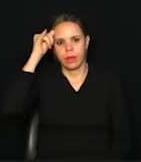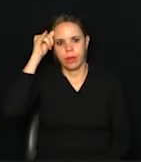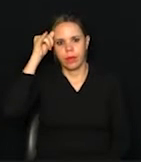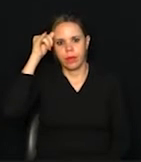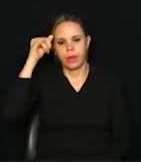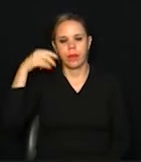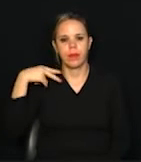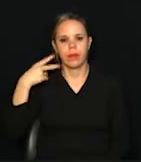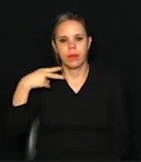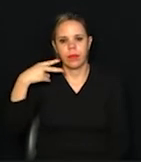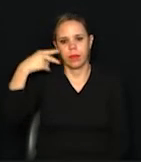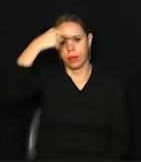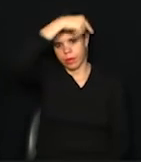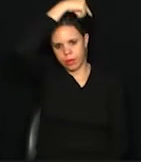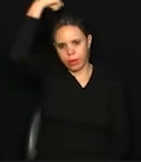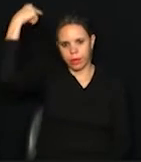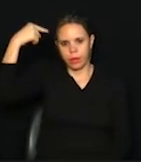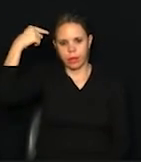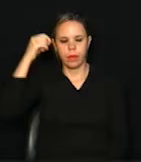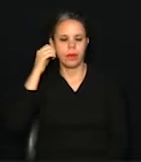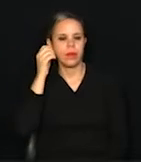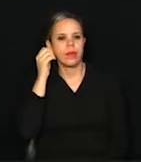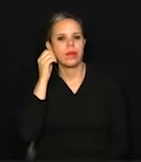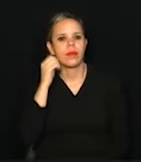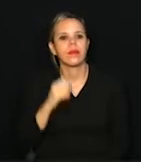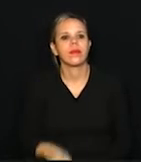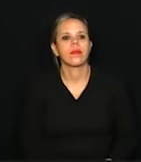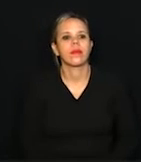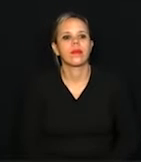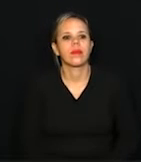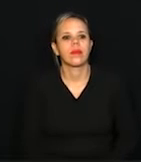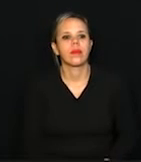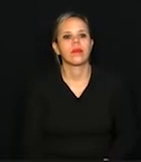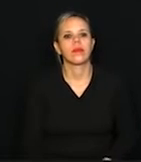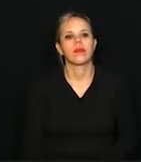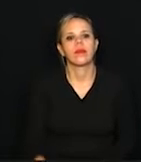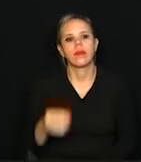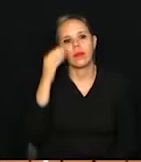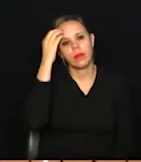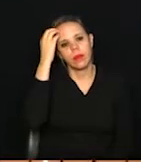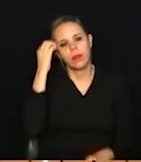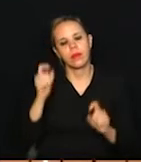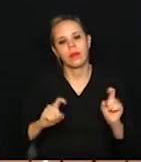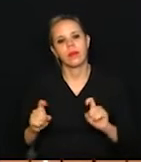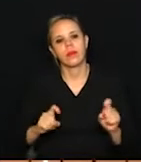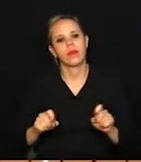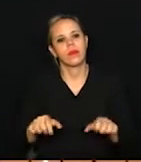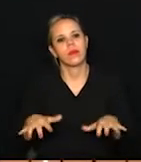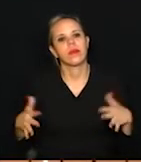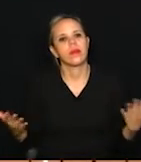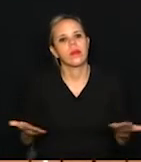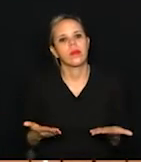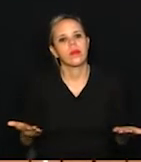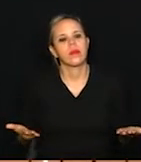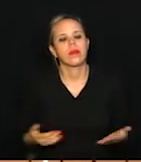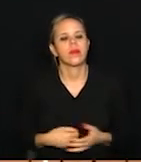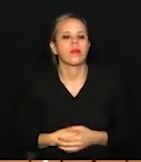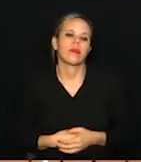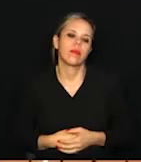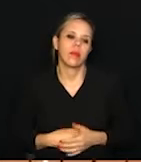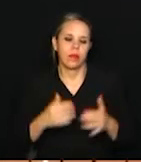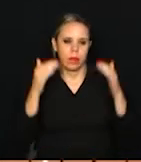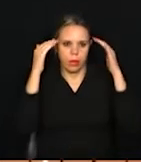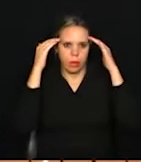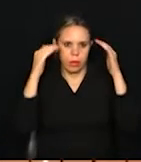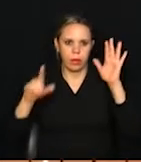Gaspar e o vereador Paulo Búfalo. A audiência pública de hoje, ela se dá em cumprimento